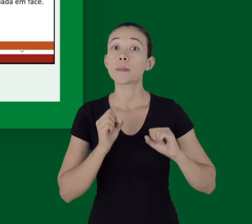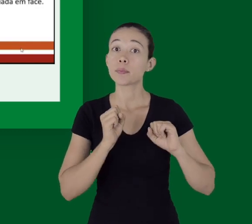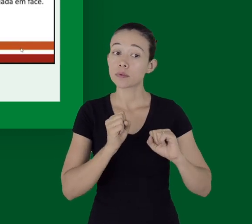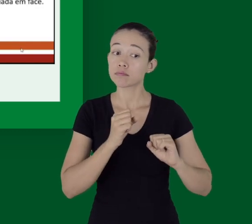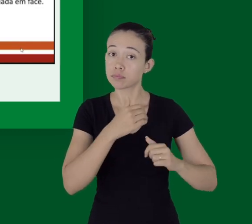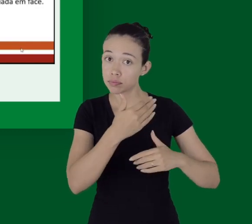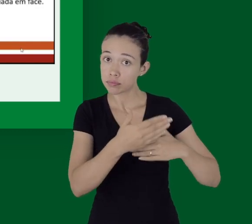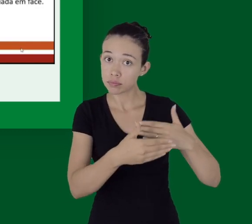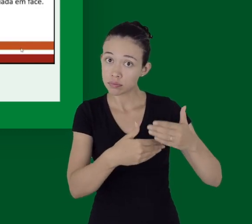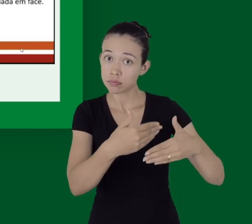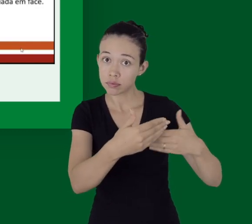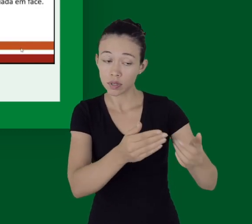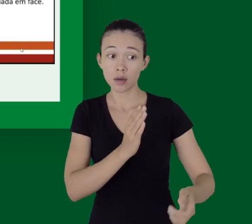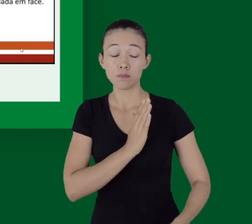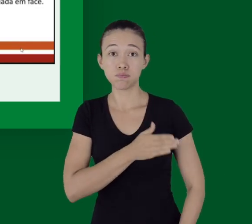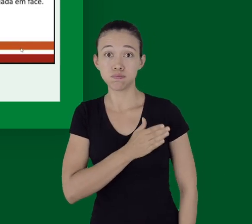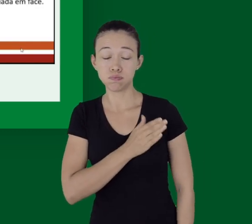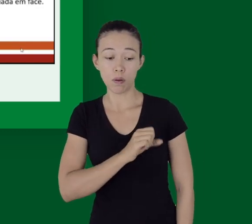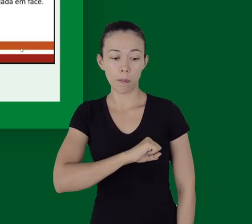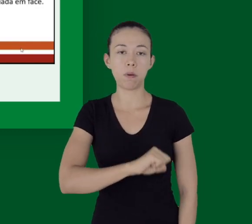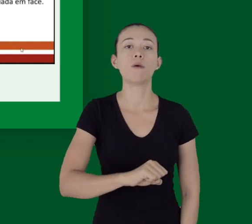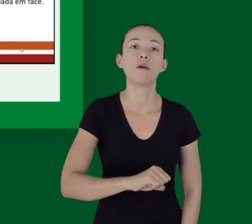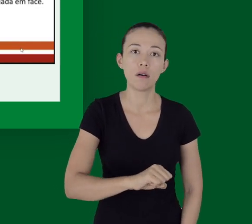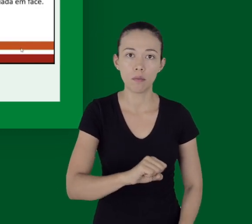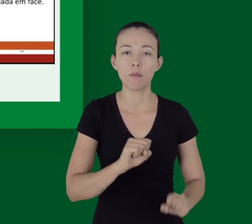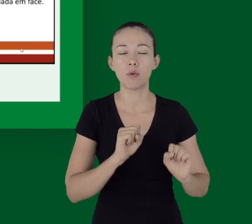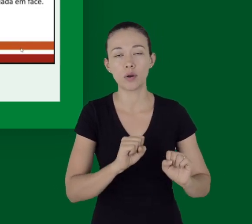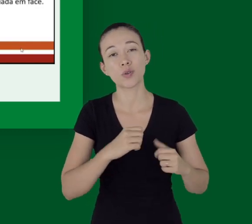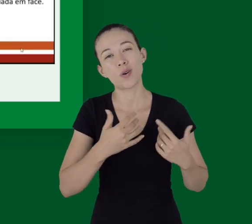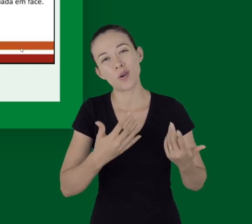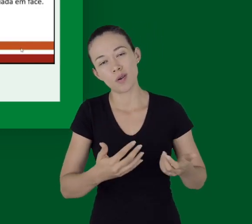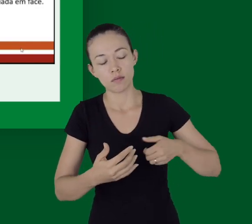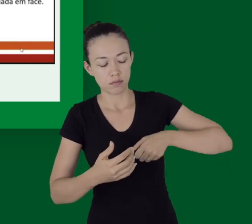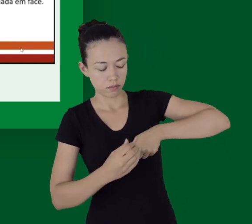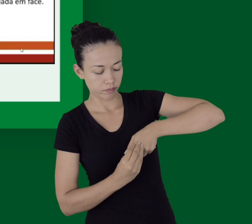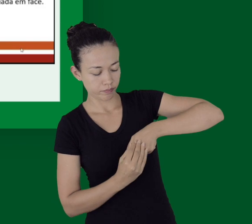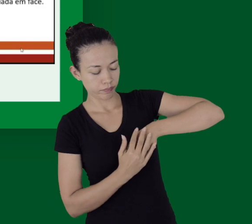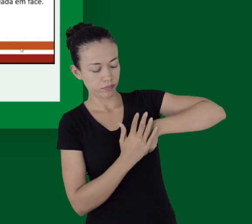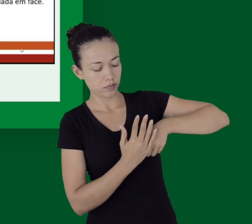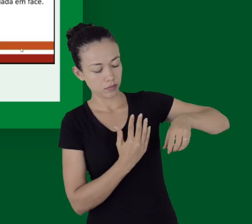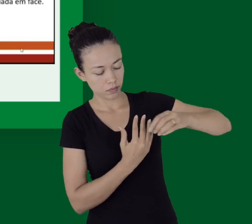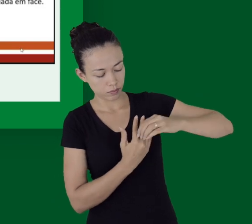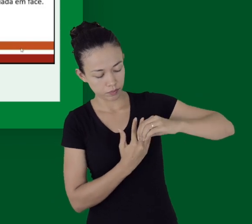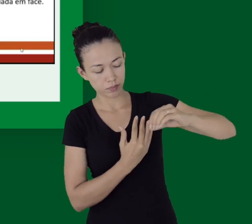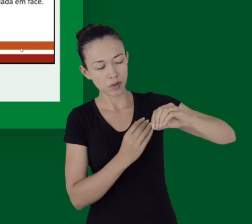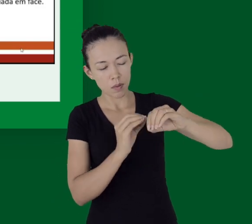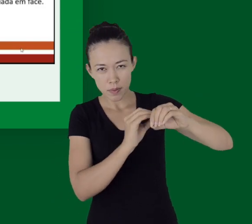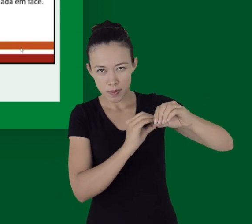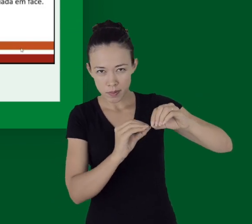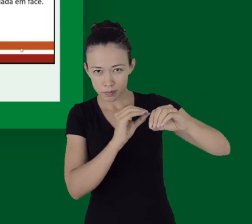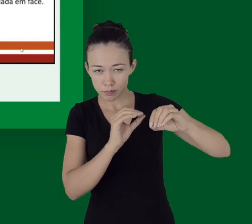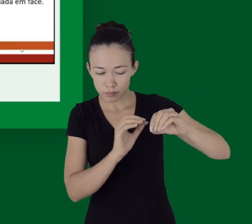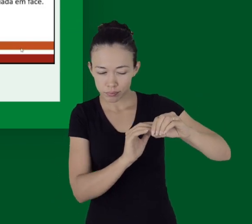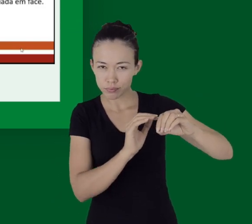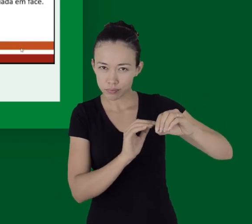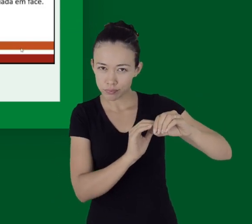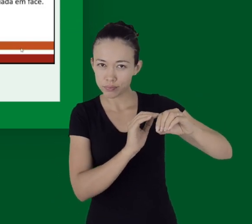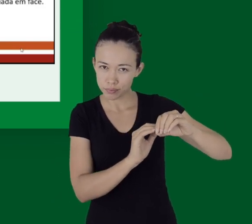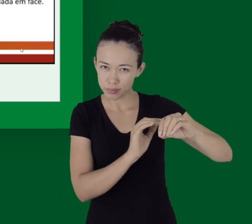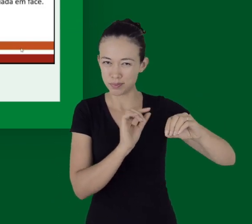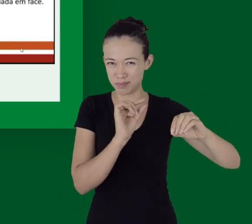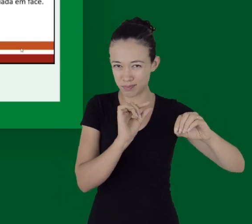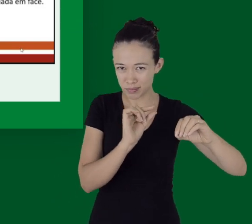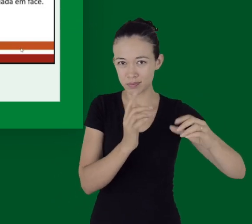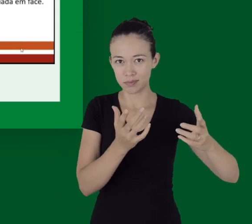por exemplo, tá? Ele pode evoluir com alguma arritmia, tendo um infarto, uma síndrome coronariana aguda,